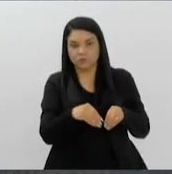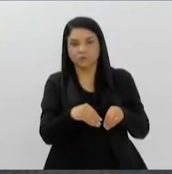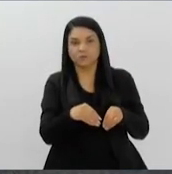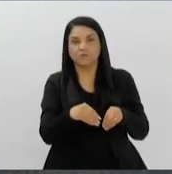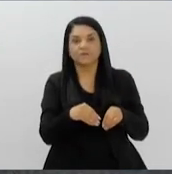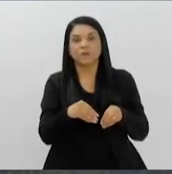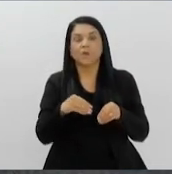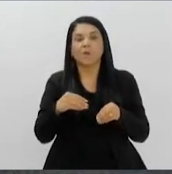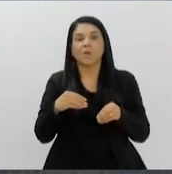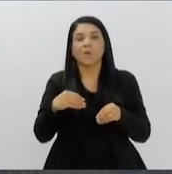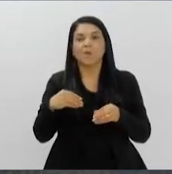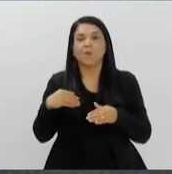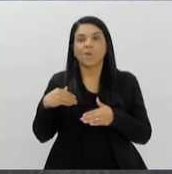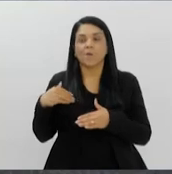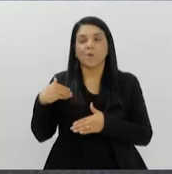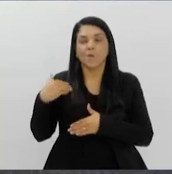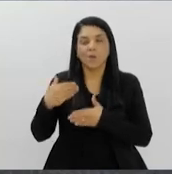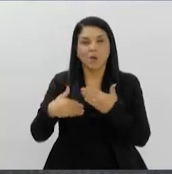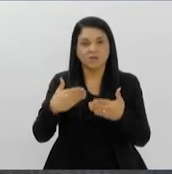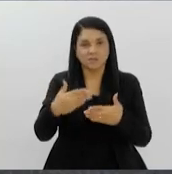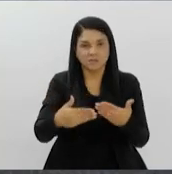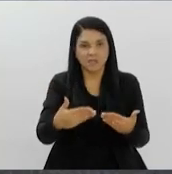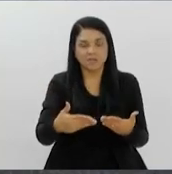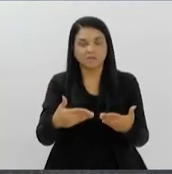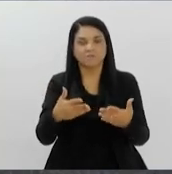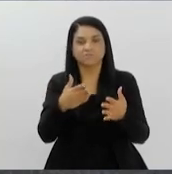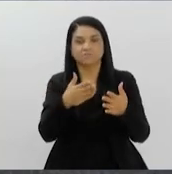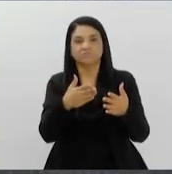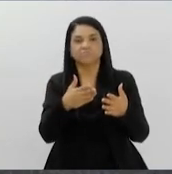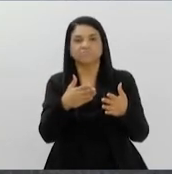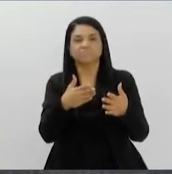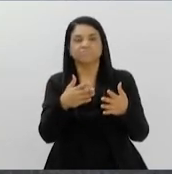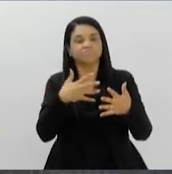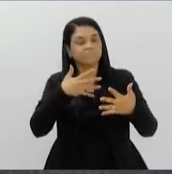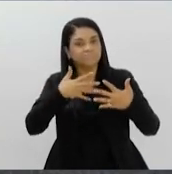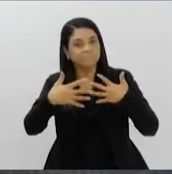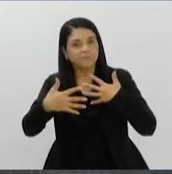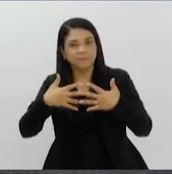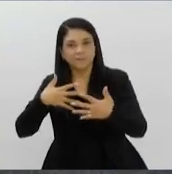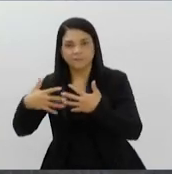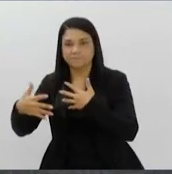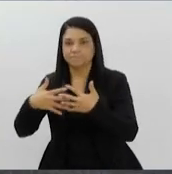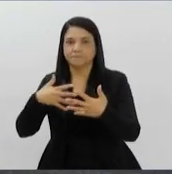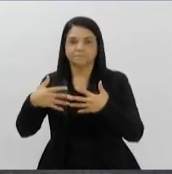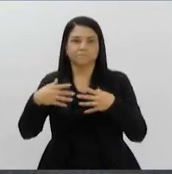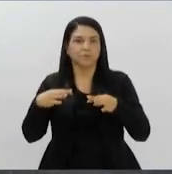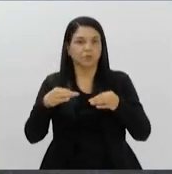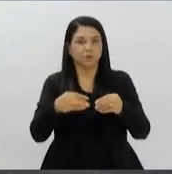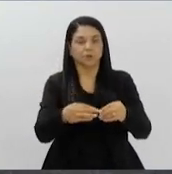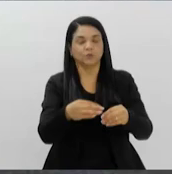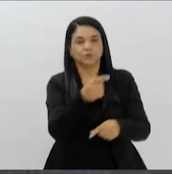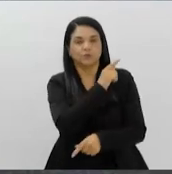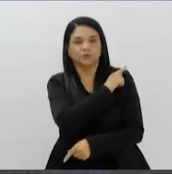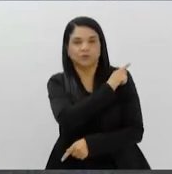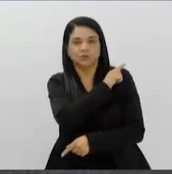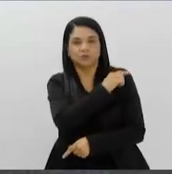um processo, né, que seja equânime, de transparência, para todos os gestores públicos do Estado